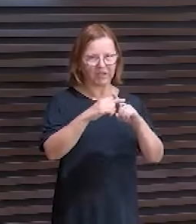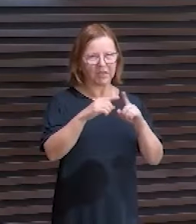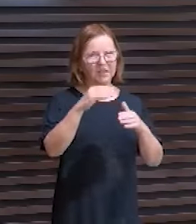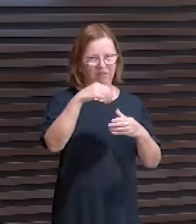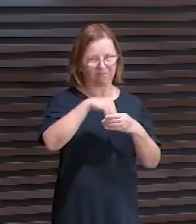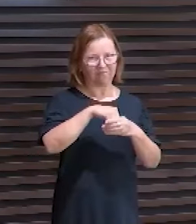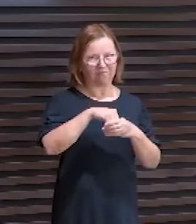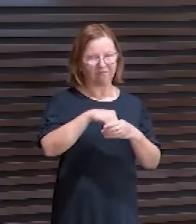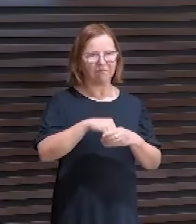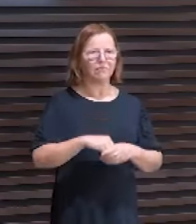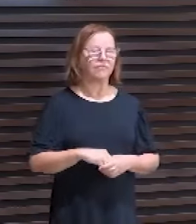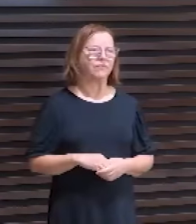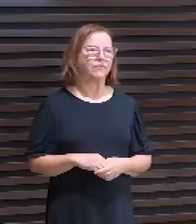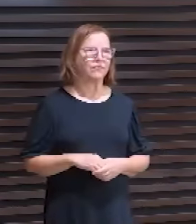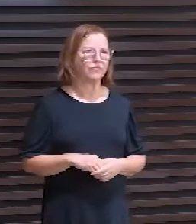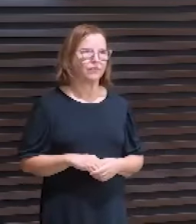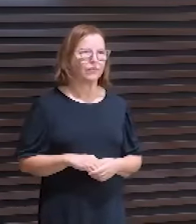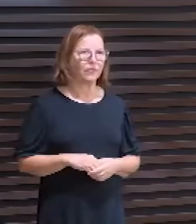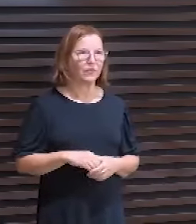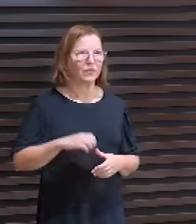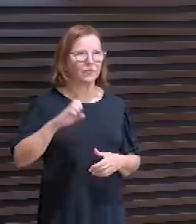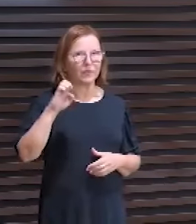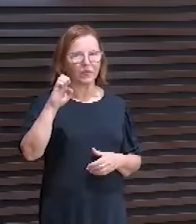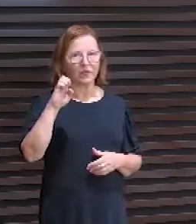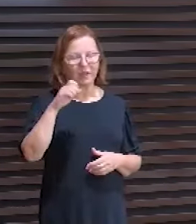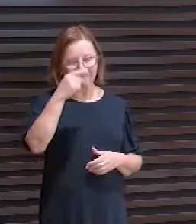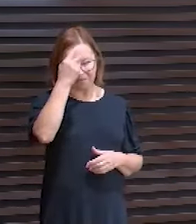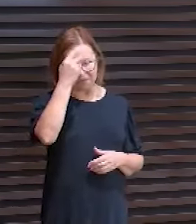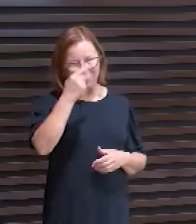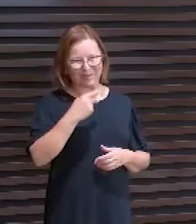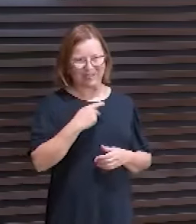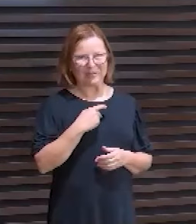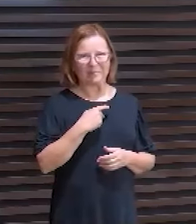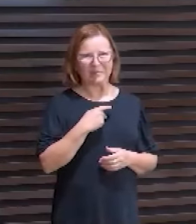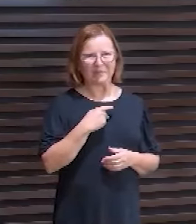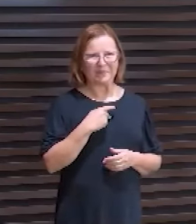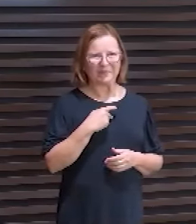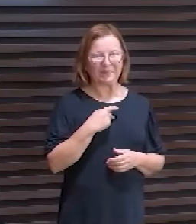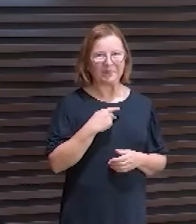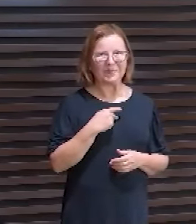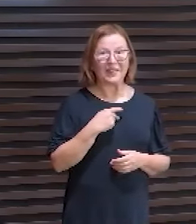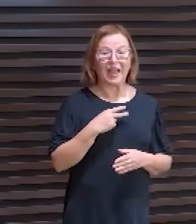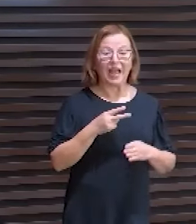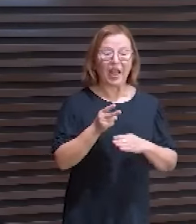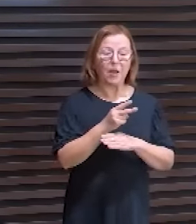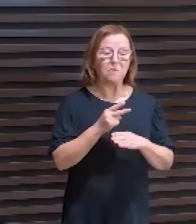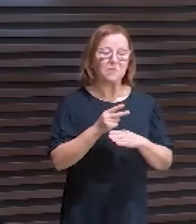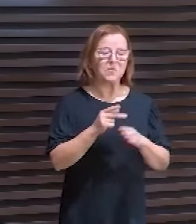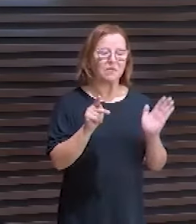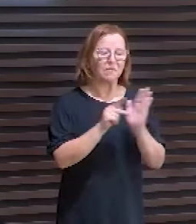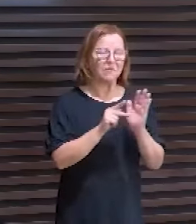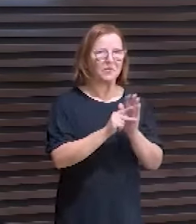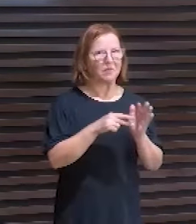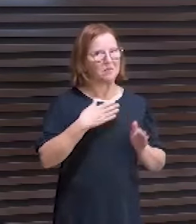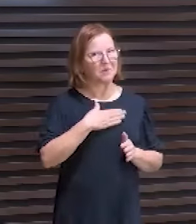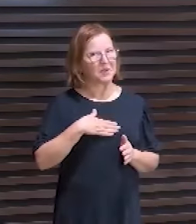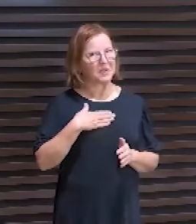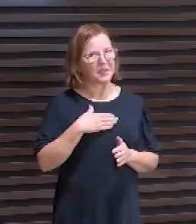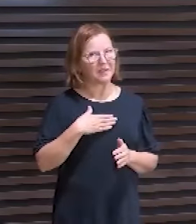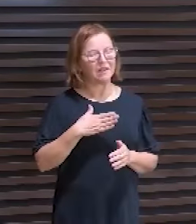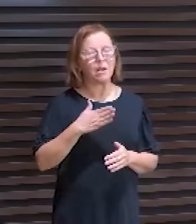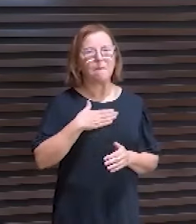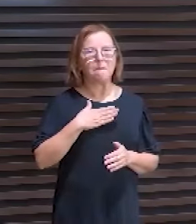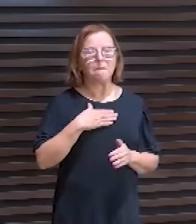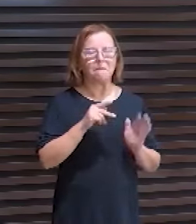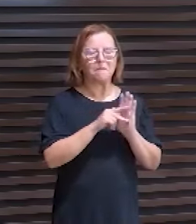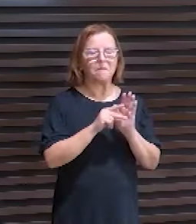igreja o egoísmo nada mais é do que que a busca dos meus Prazeres e dos Meus interesses